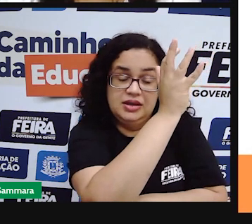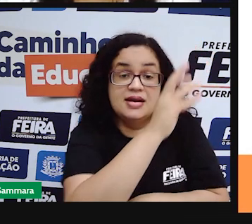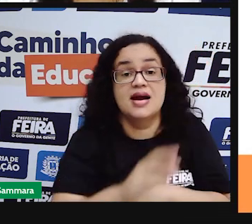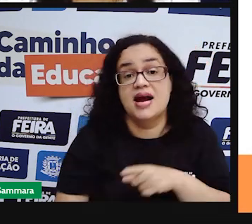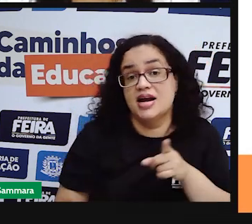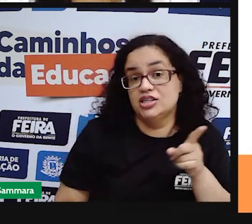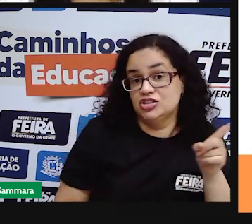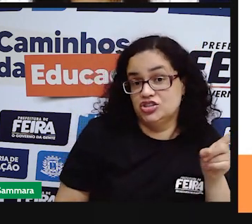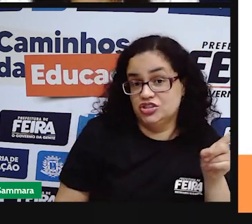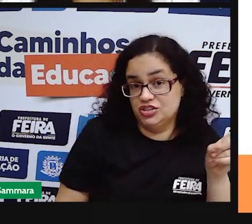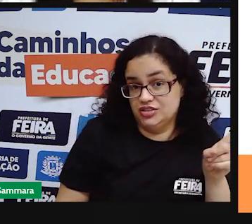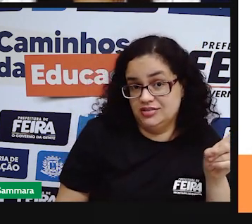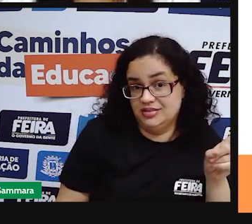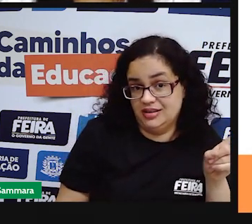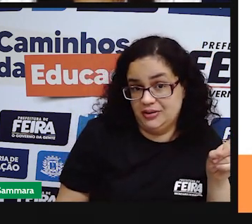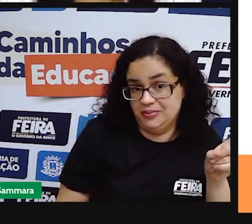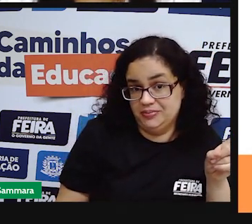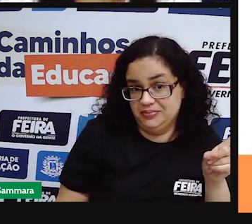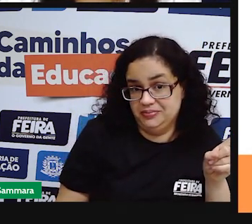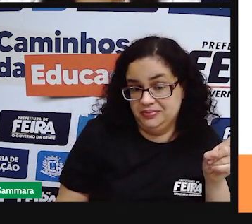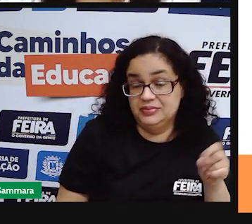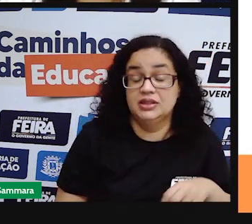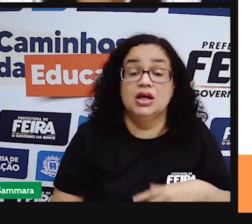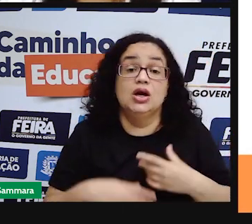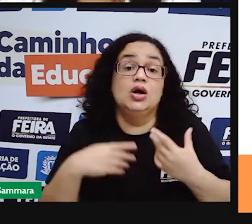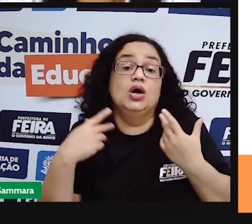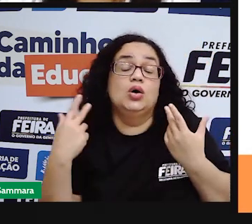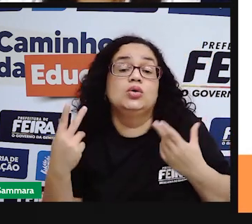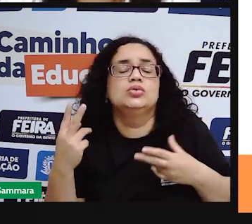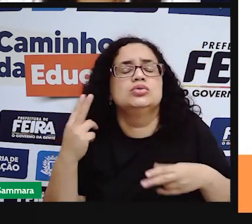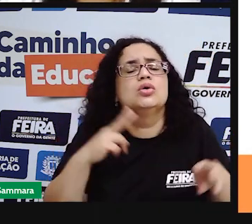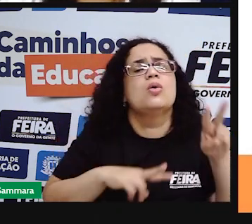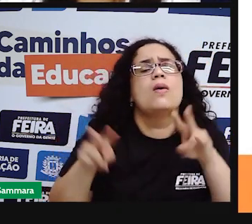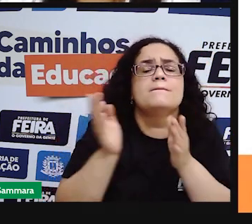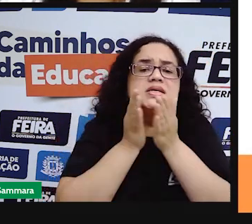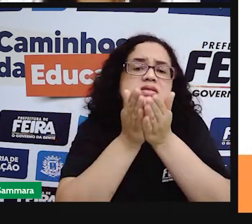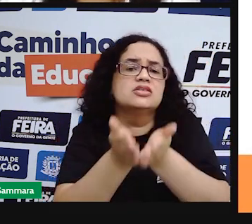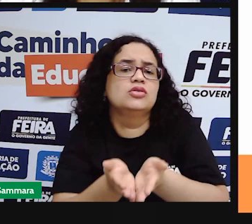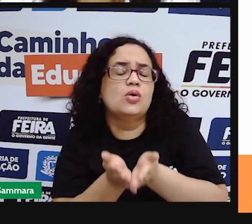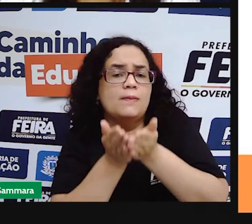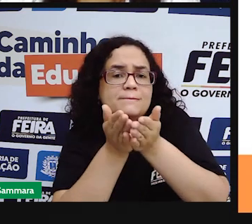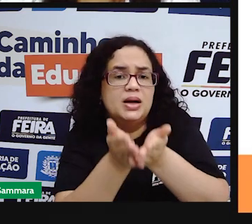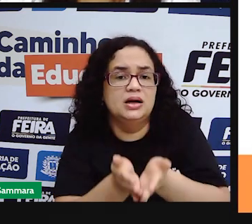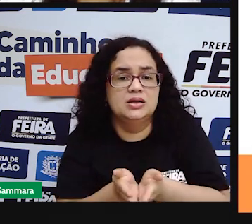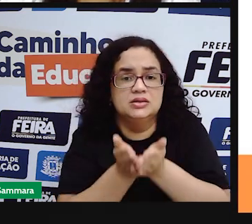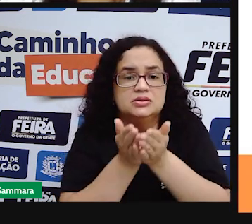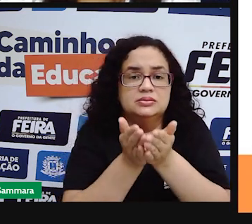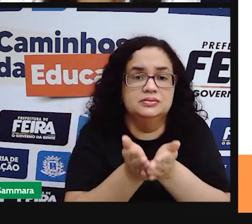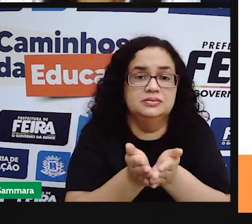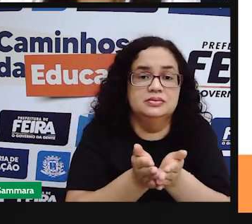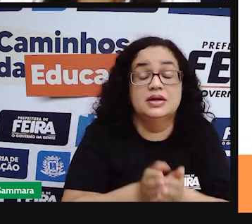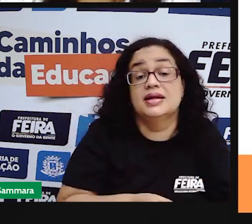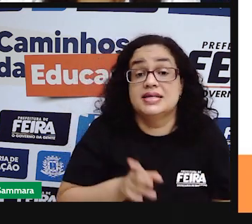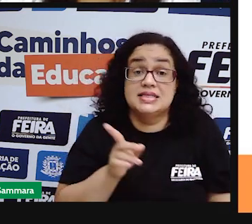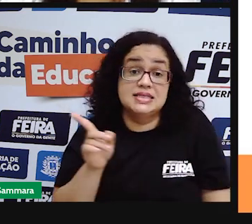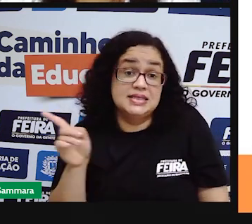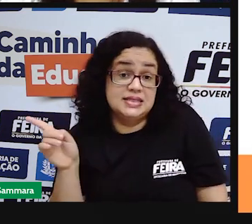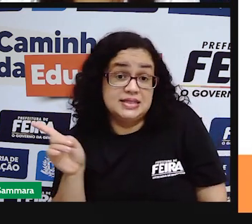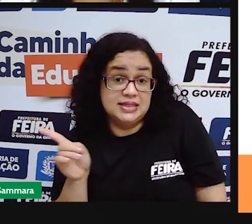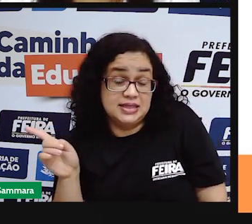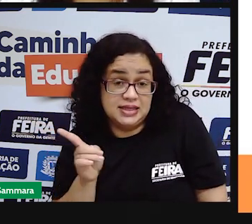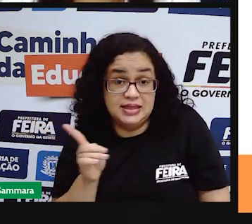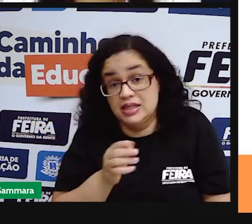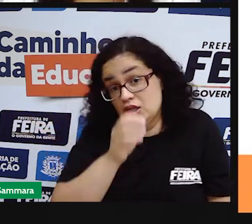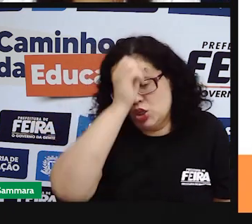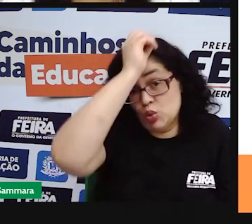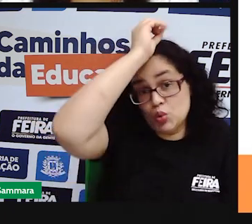estar aqui. E quando a gente observa o barco está à esquerda do